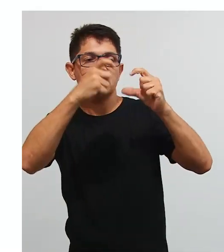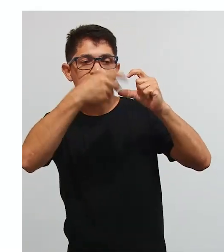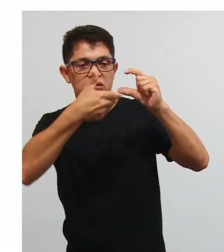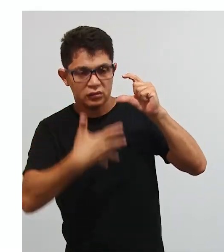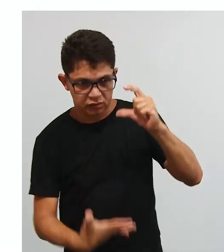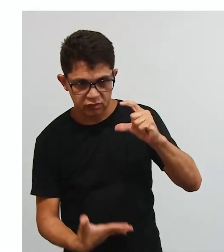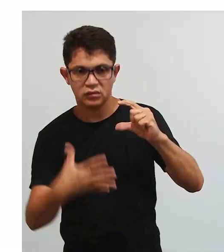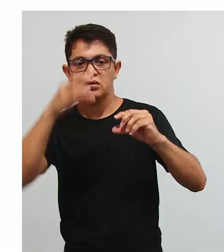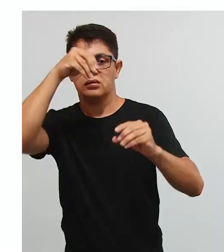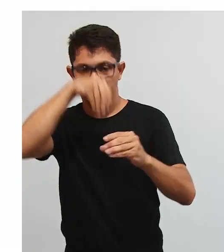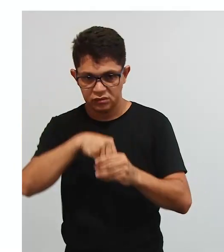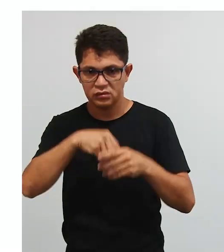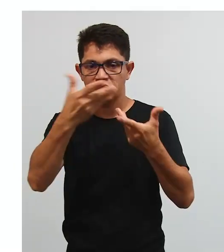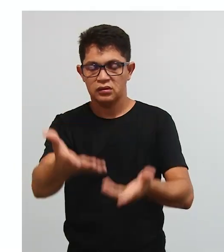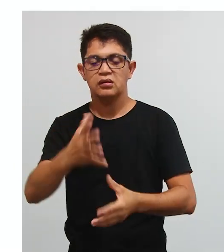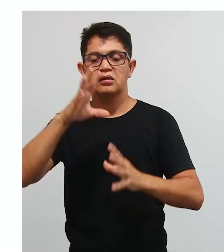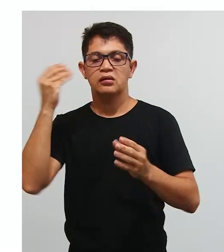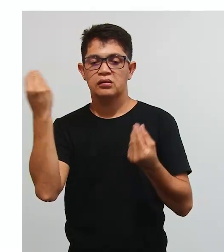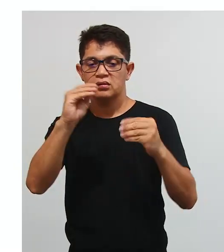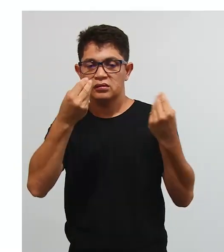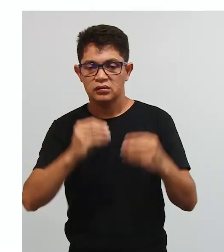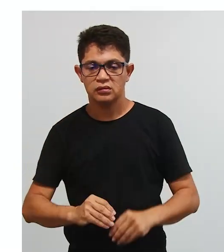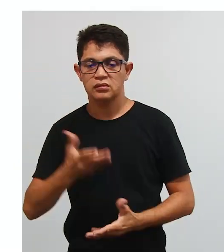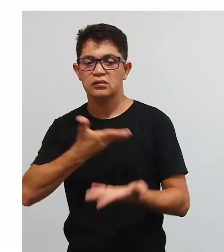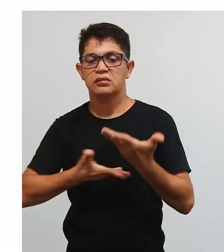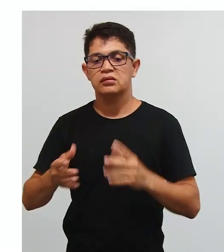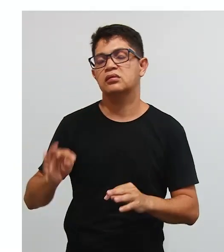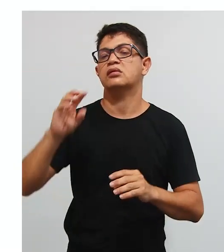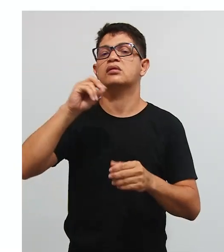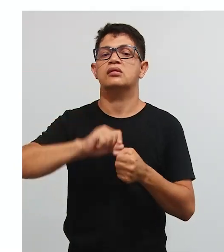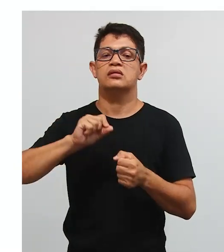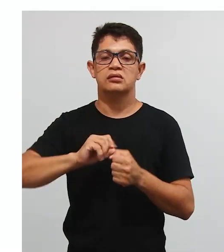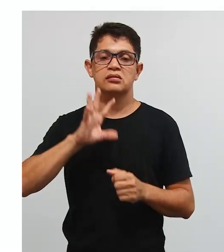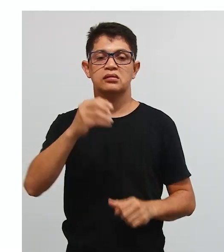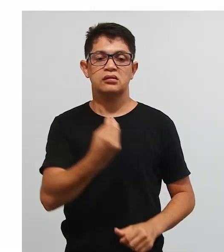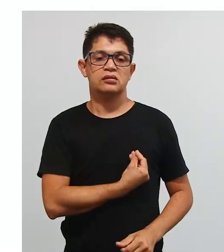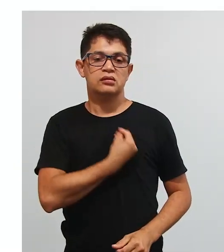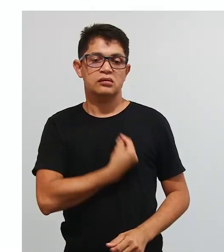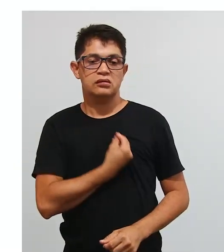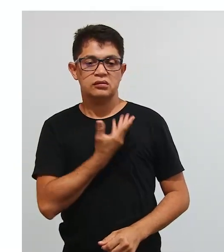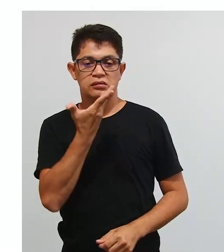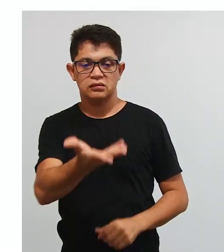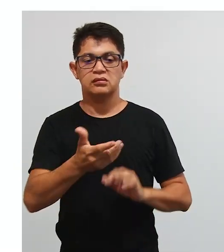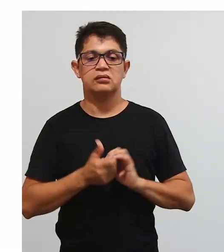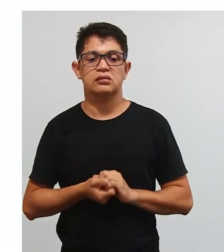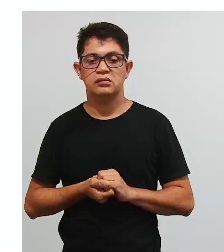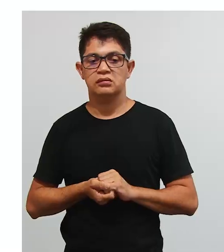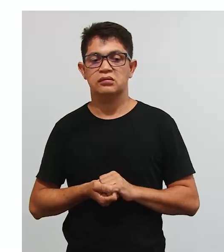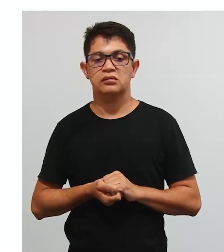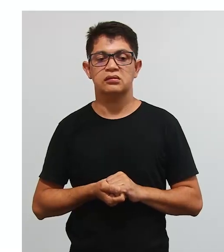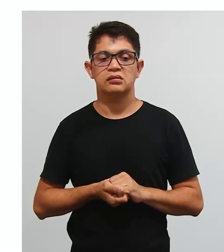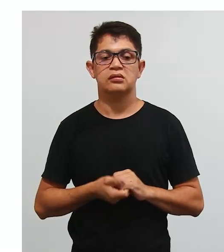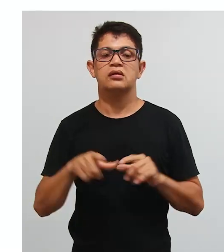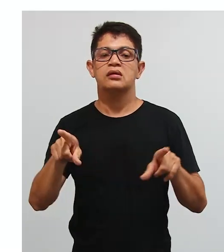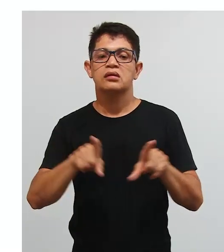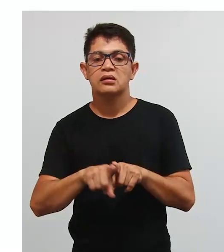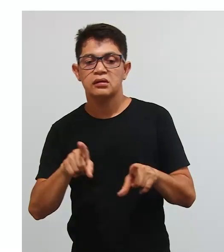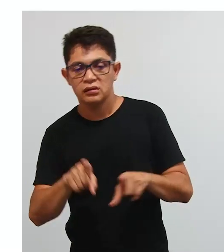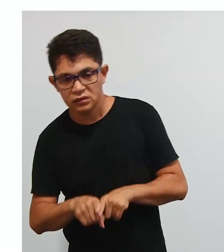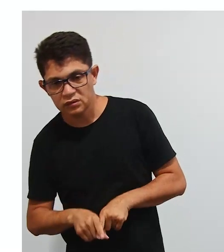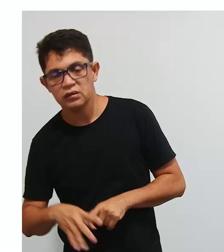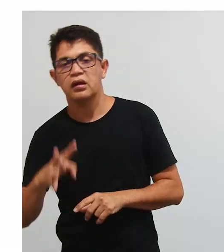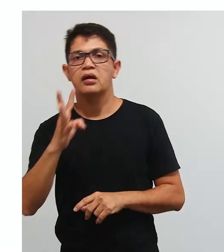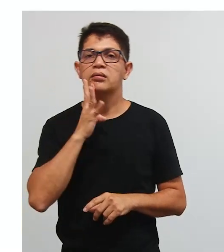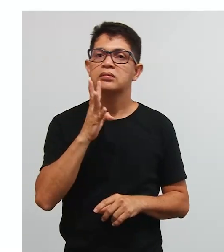que é carreira docente, claro, né? A carreira docente são atividades finalísticas da instituição, que